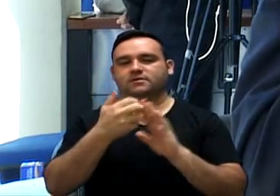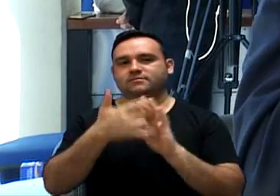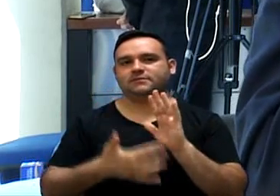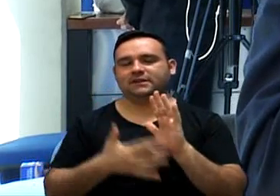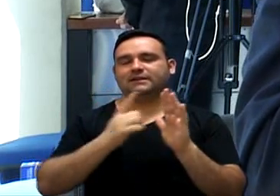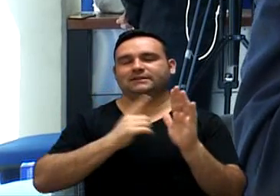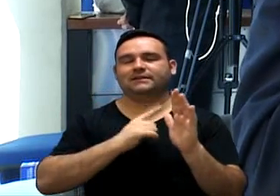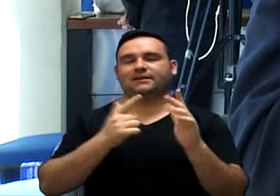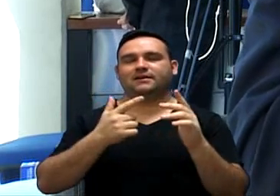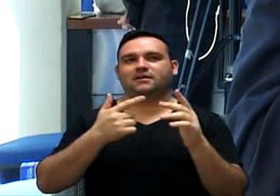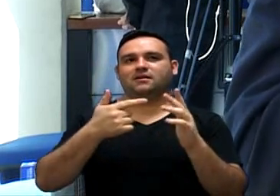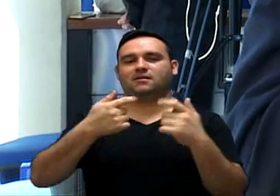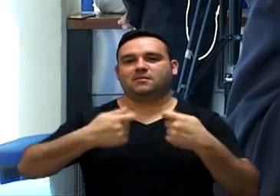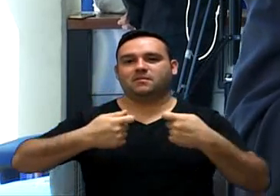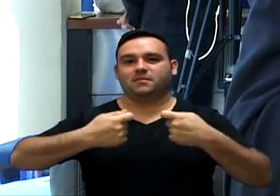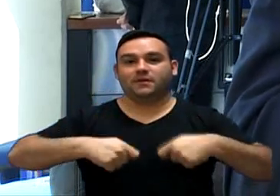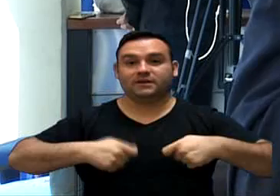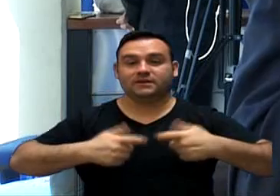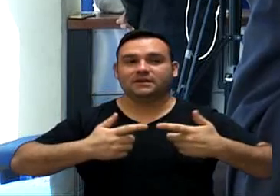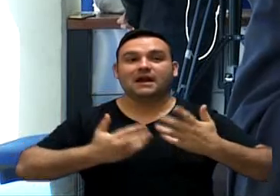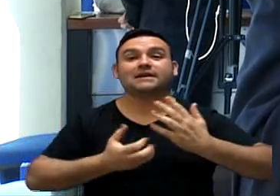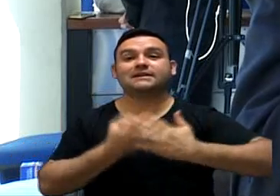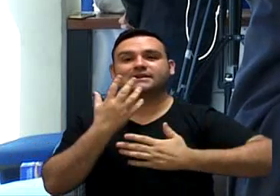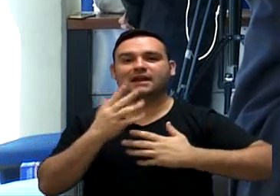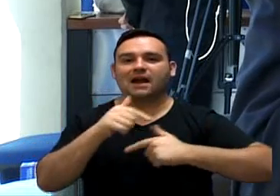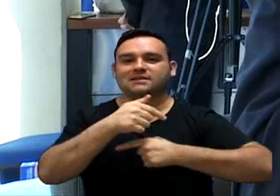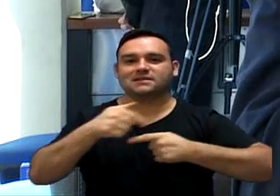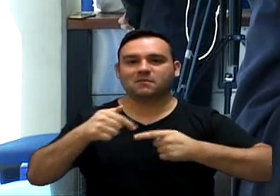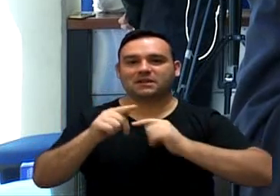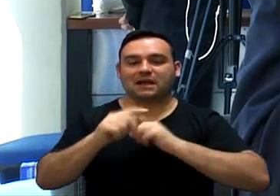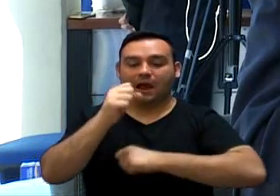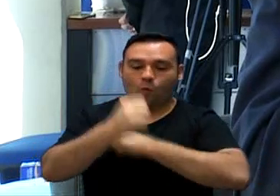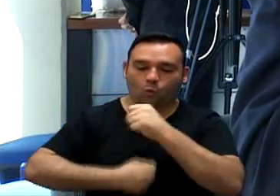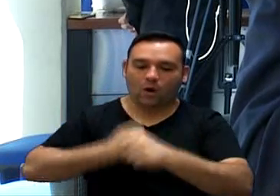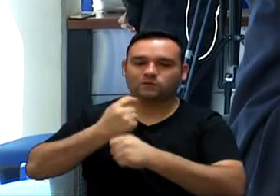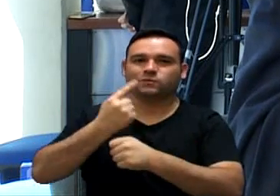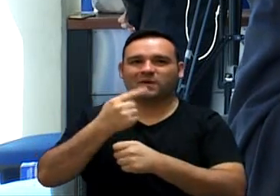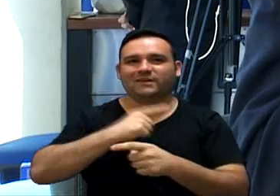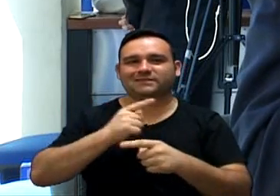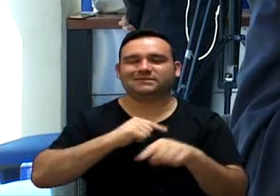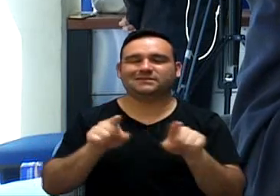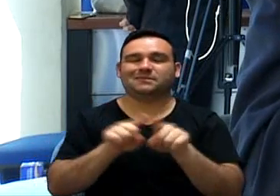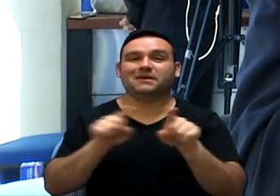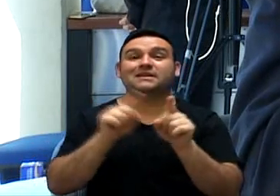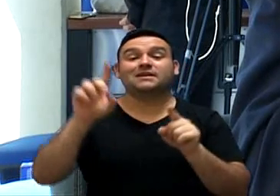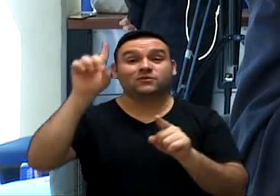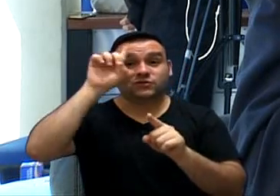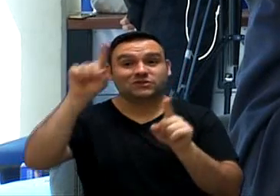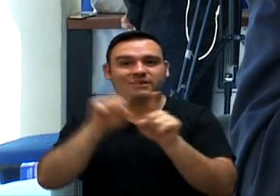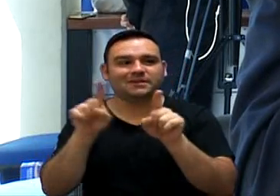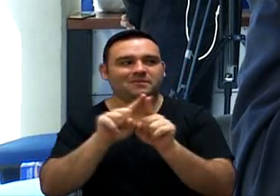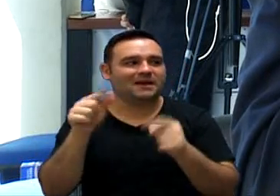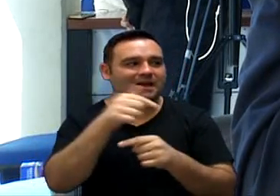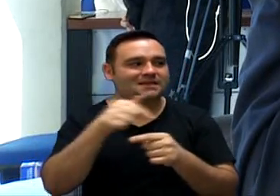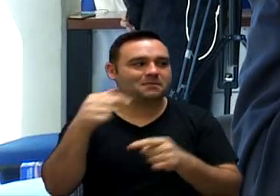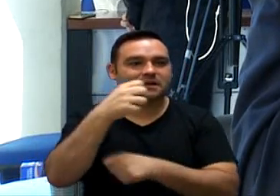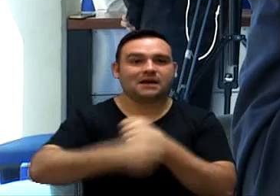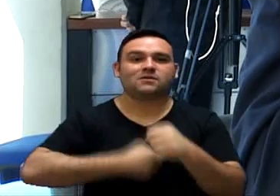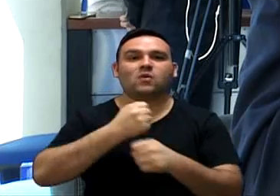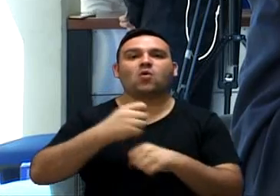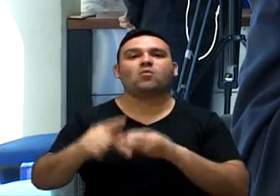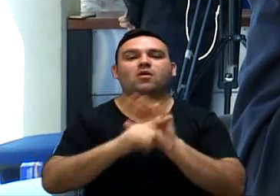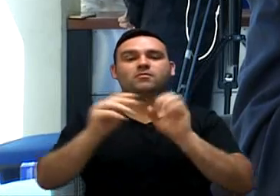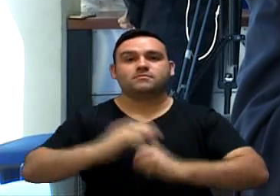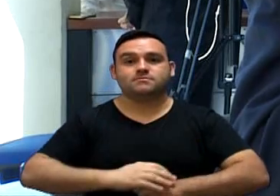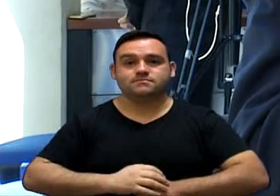a implantação dessa. A criação dessa semana anual de atividades. E o dia como a semana anual da manobra